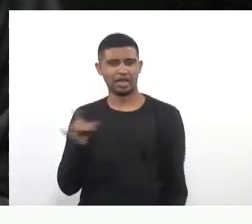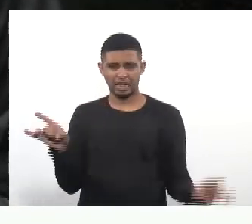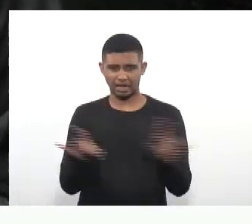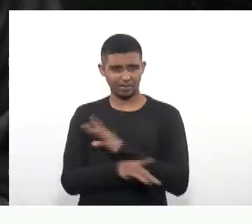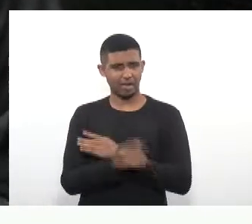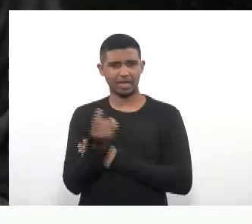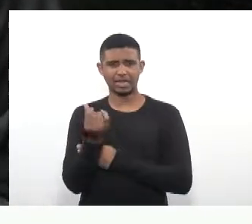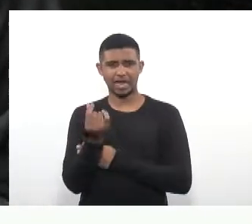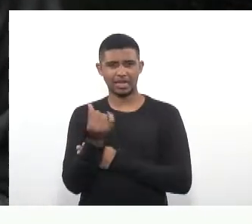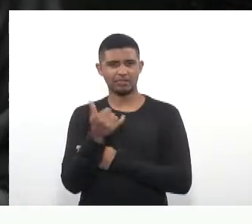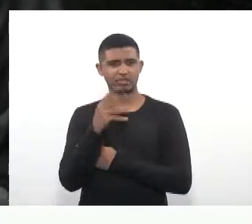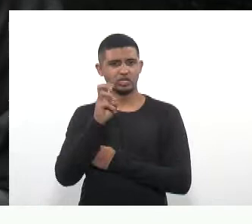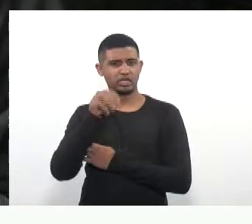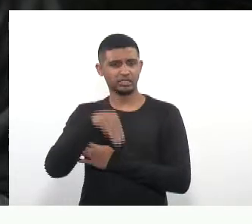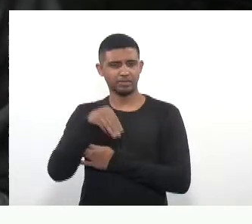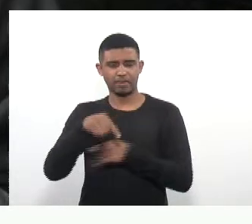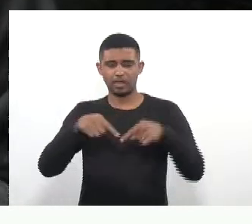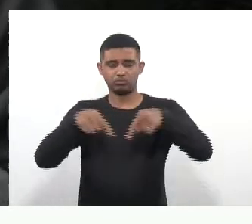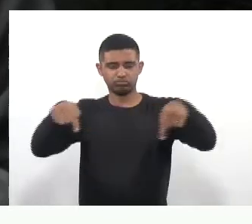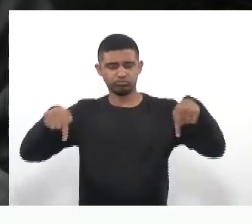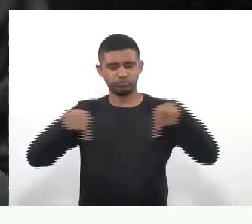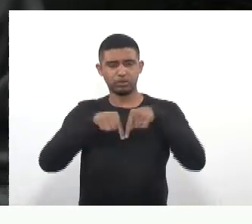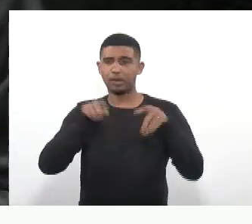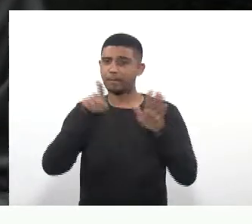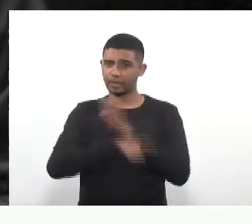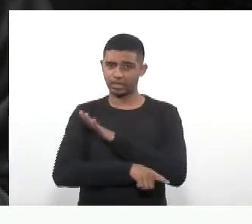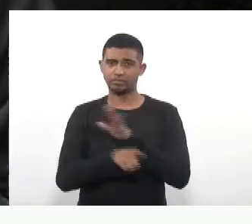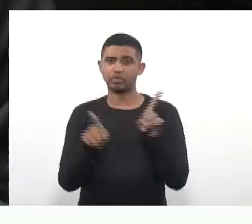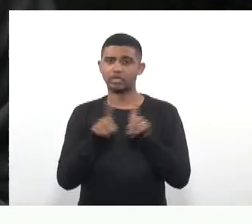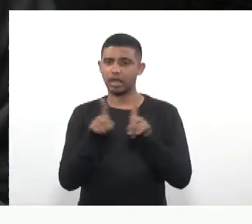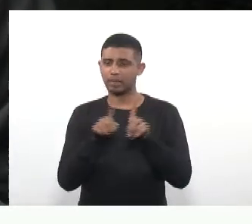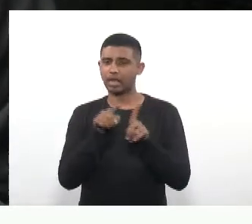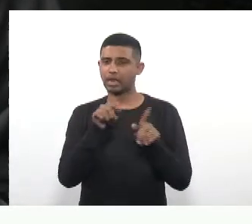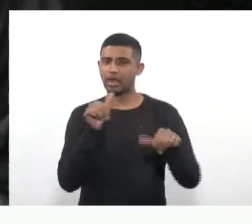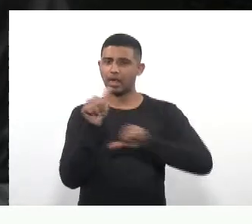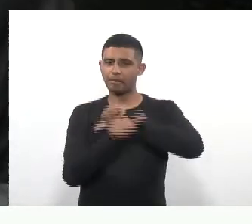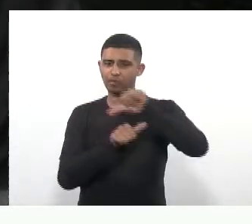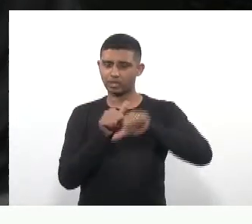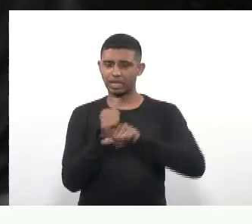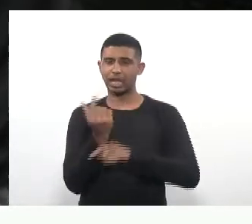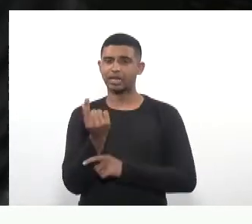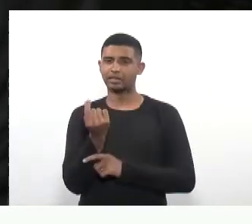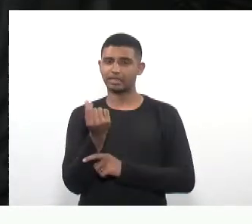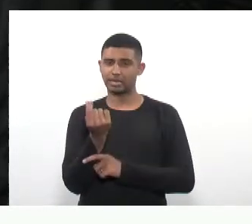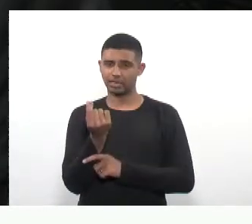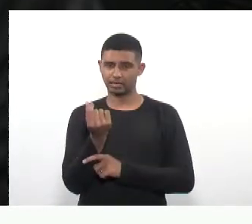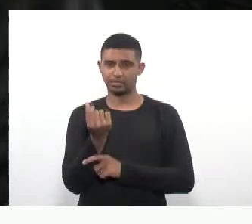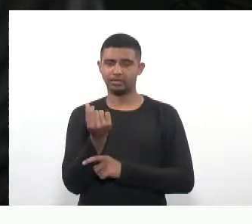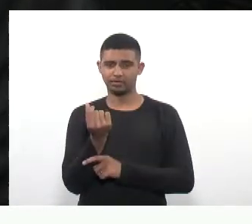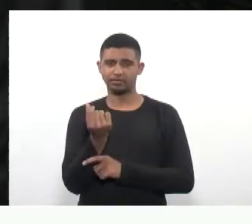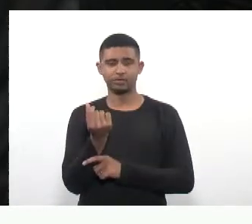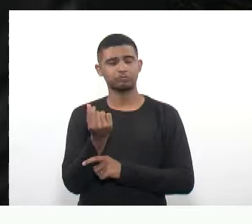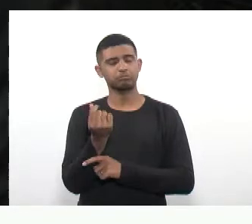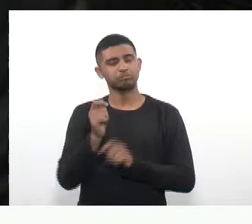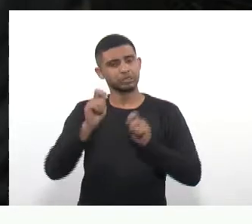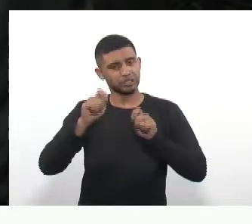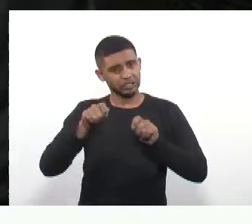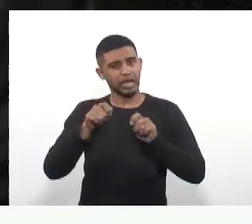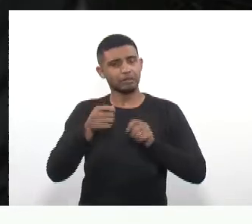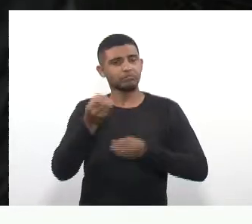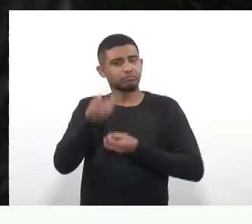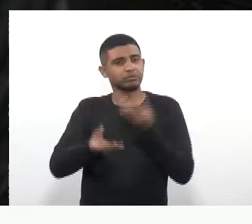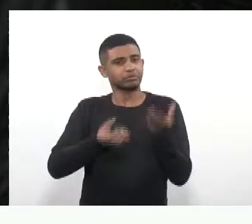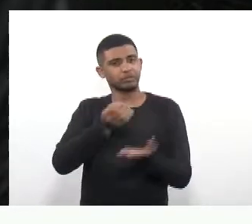15 metros cúbicos mínimos e a sua conversão numa tarifa de disponibilidade. À